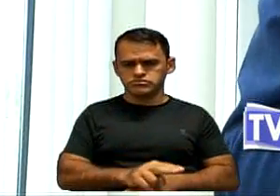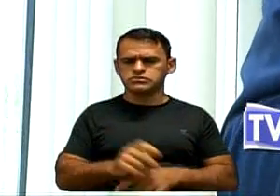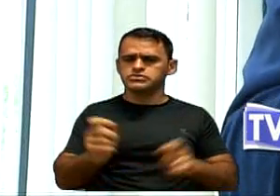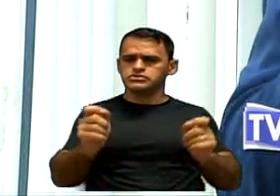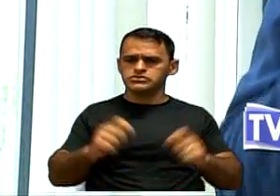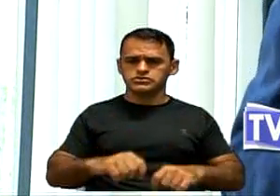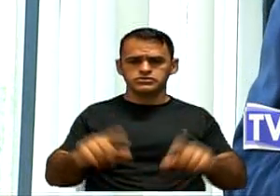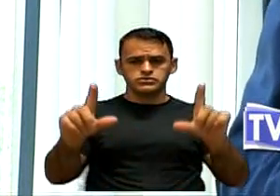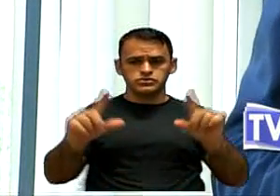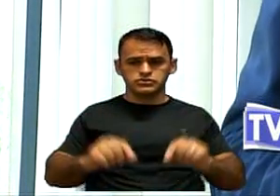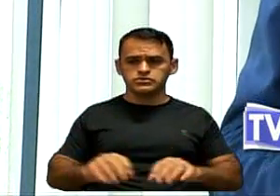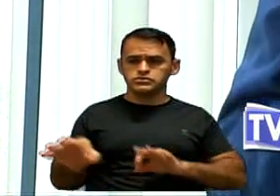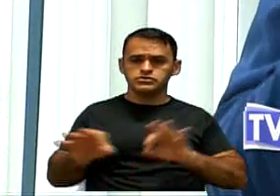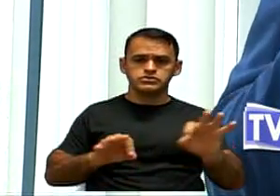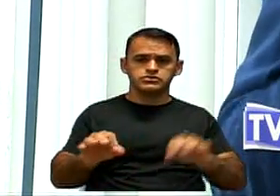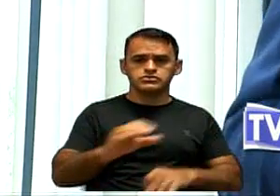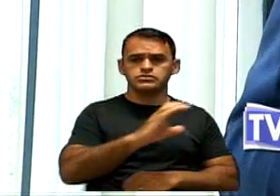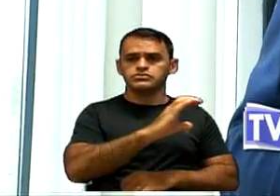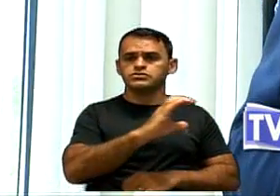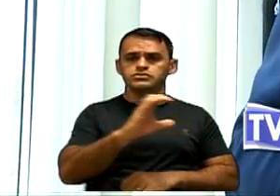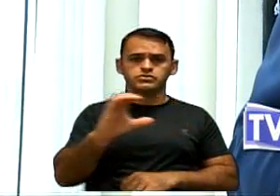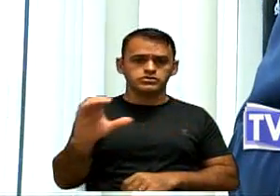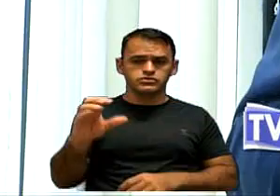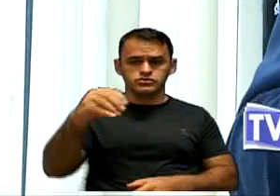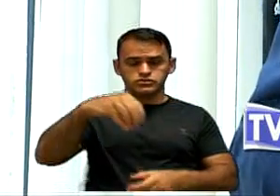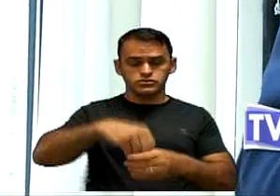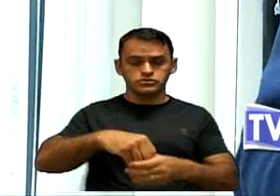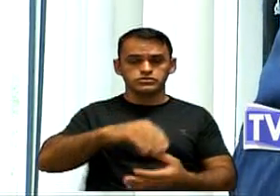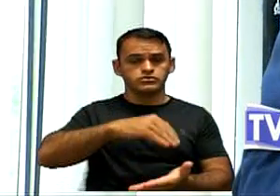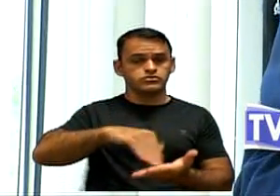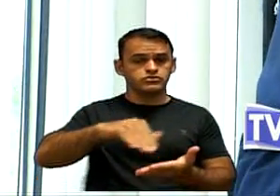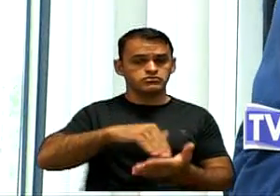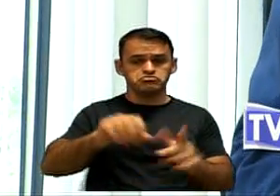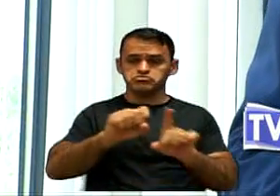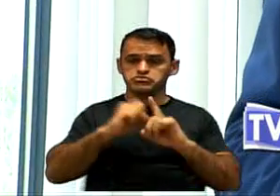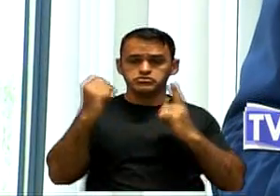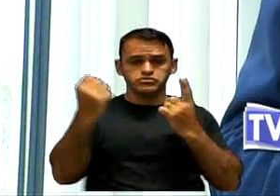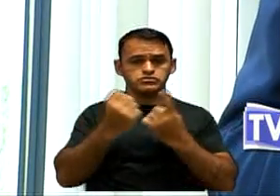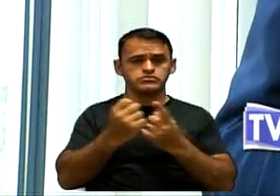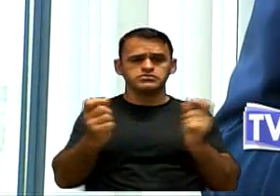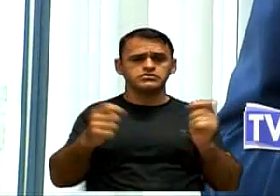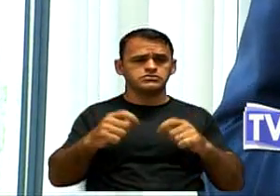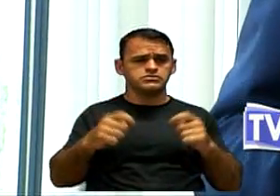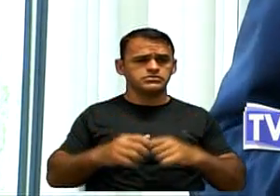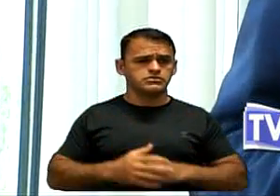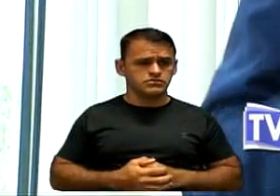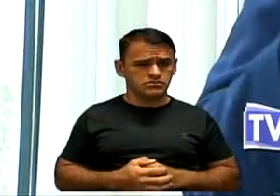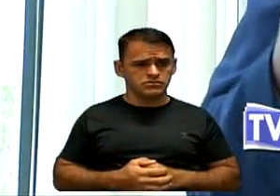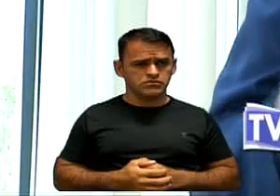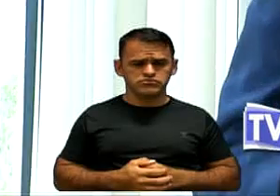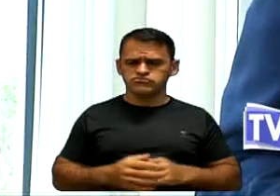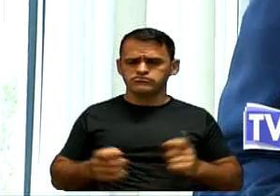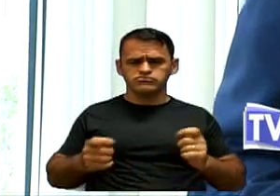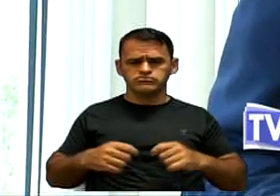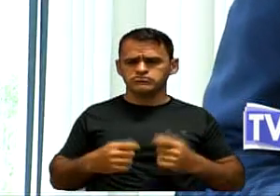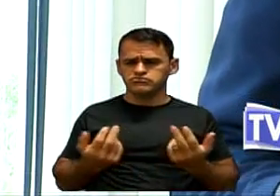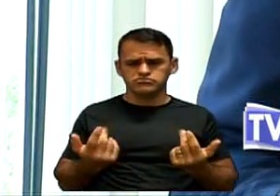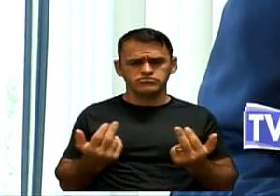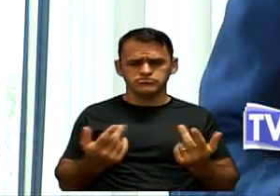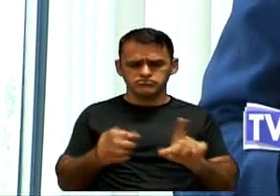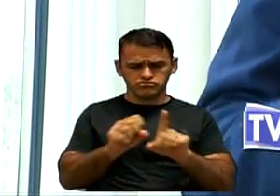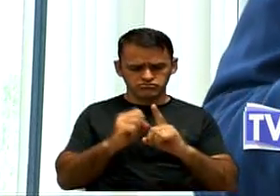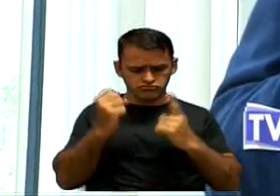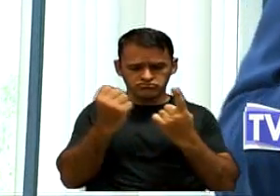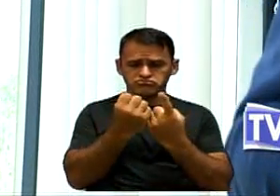uma coordenadoria dentro da Secretaria de Assistência Social? Porque penso que cumpre o mesmo papel